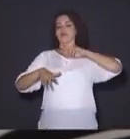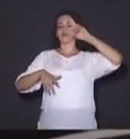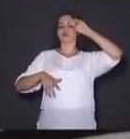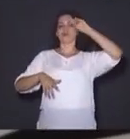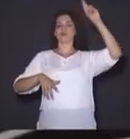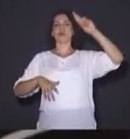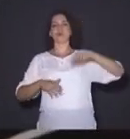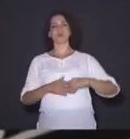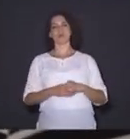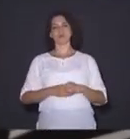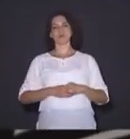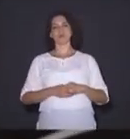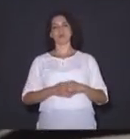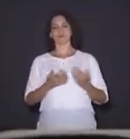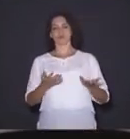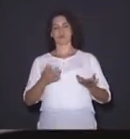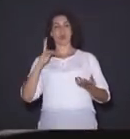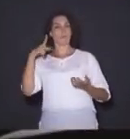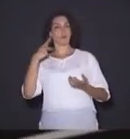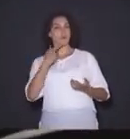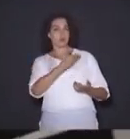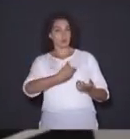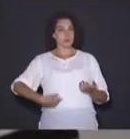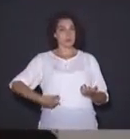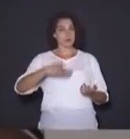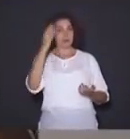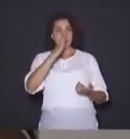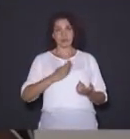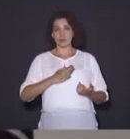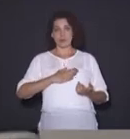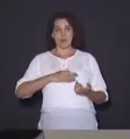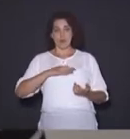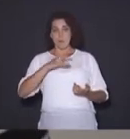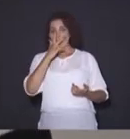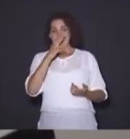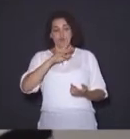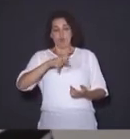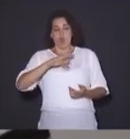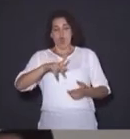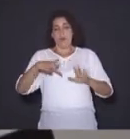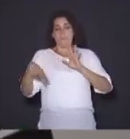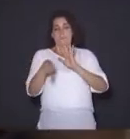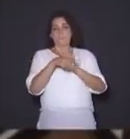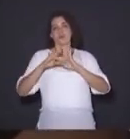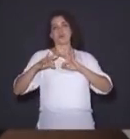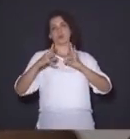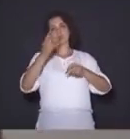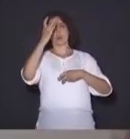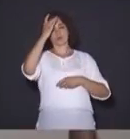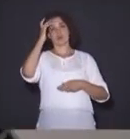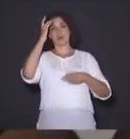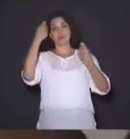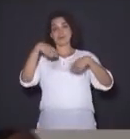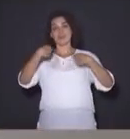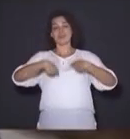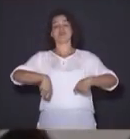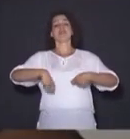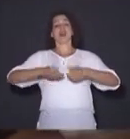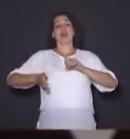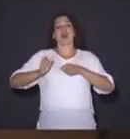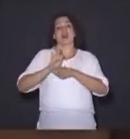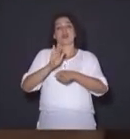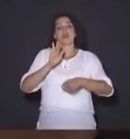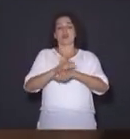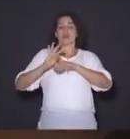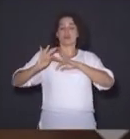que a política a política pública no brasil fosse para todos e aí ela tem que atender responder a todas as demandas de